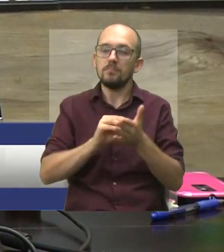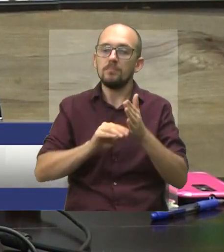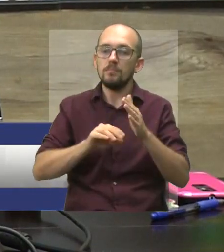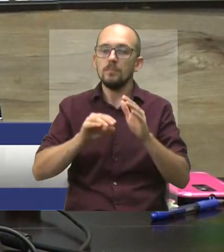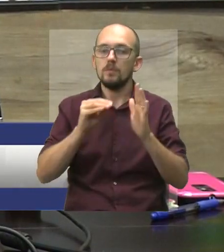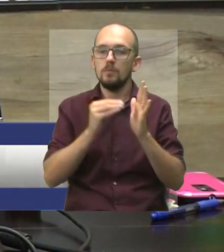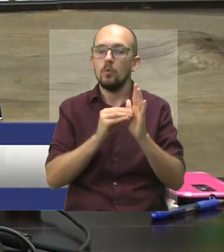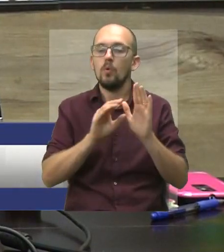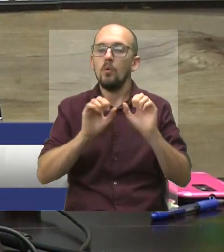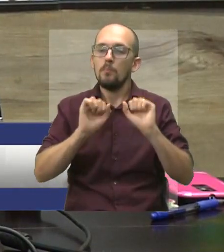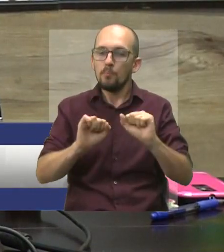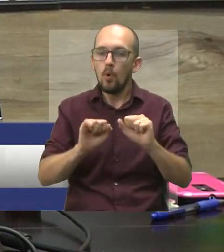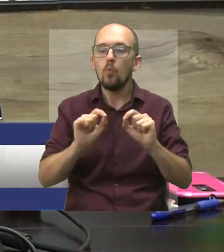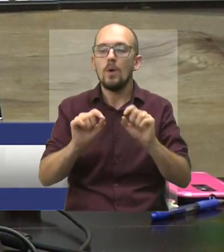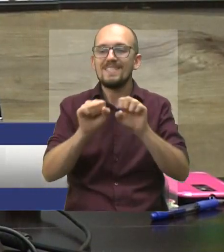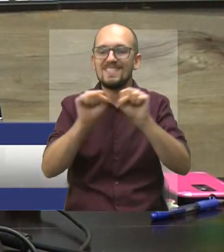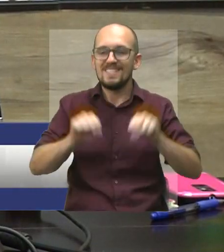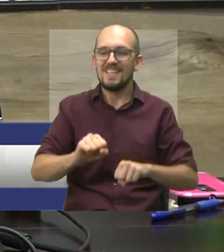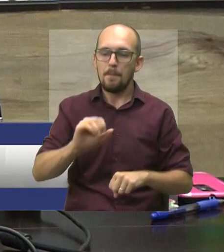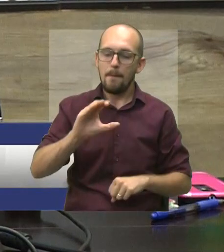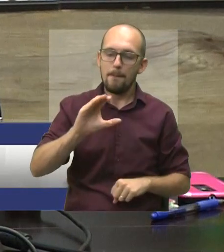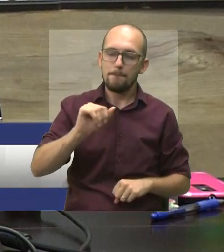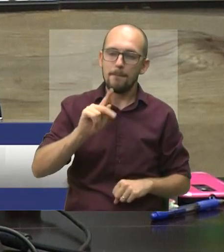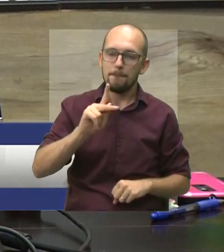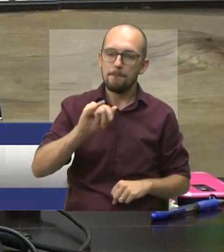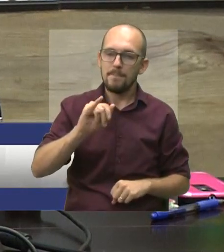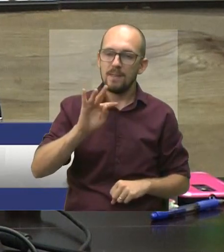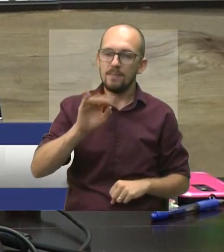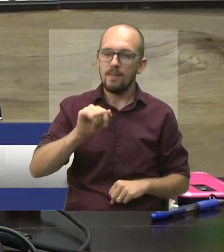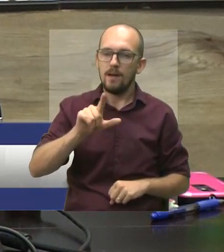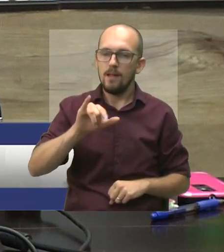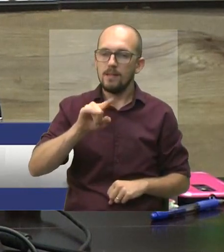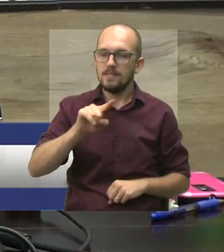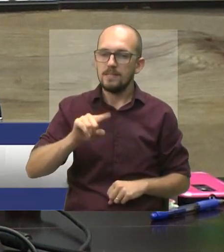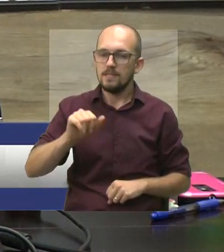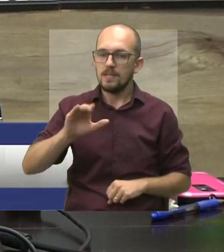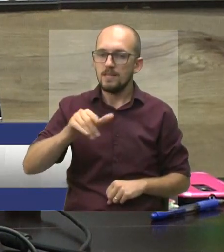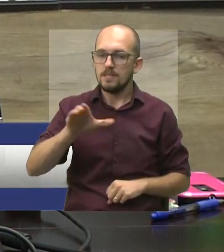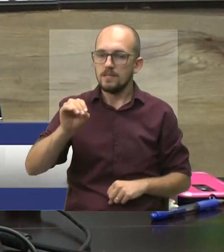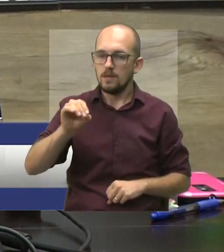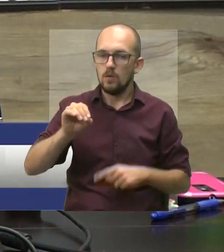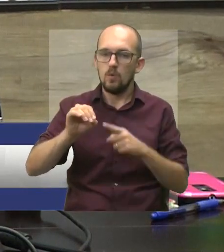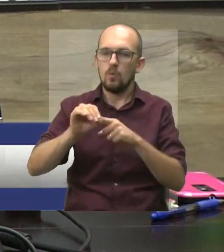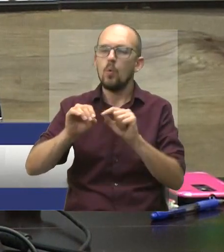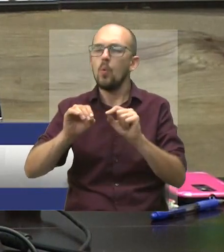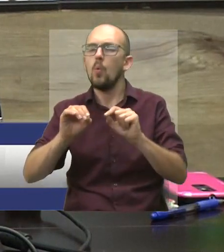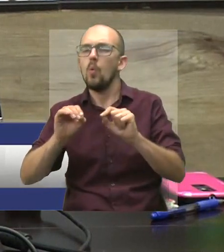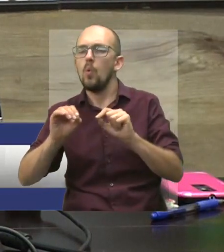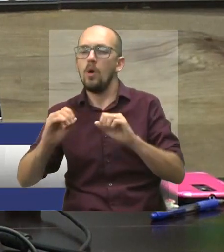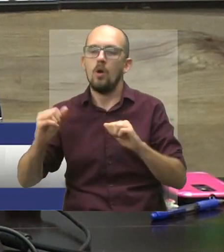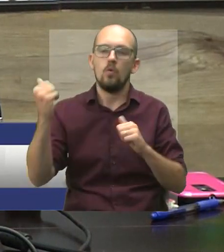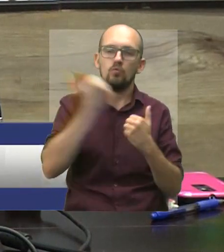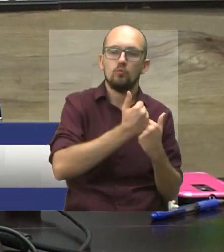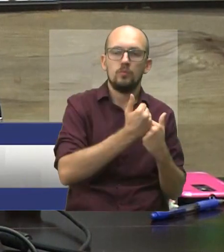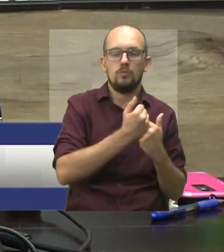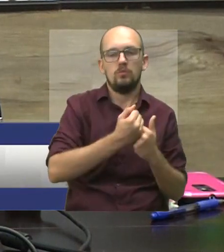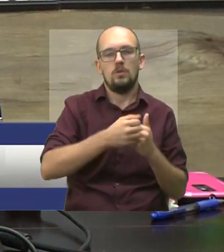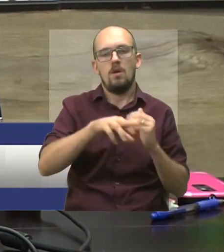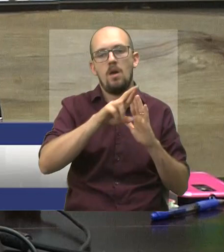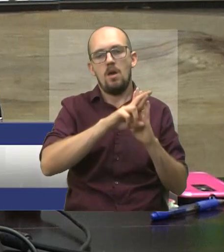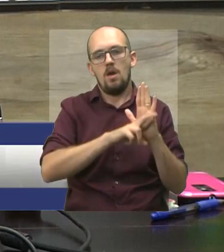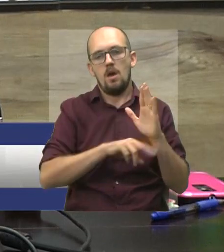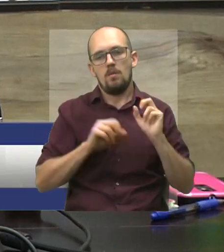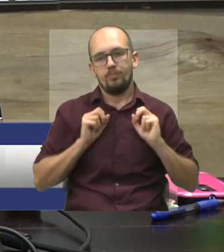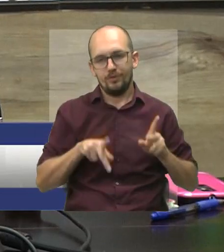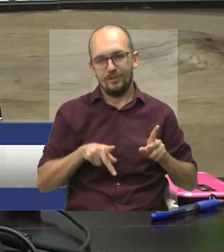de capitalização para as substituidora a esse regime das